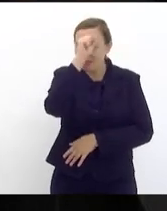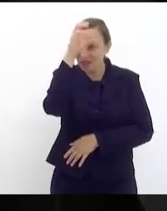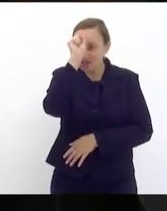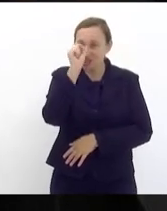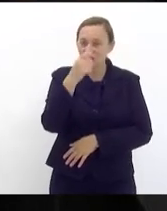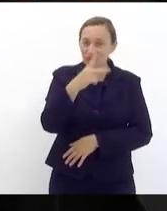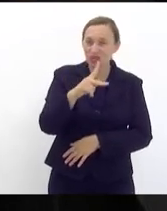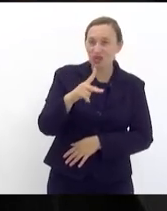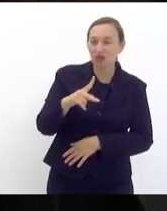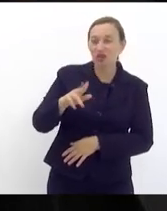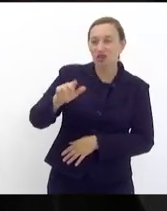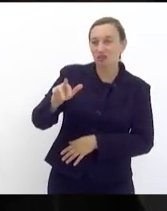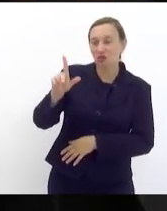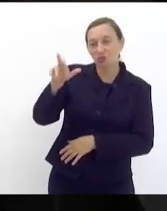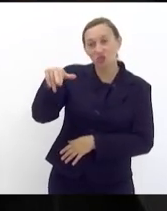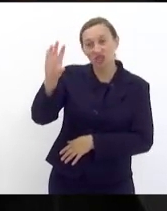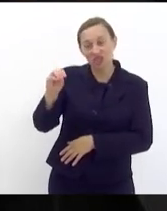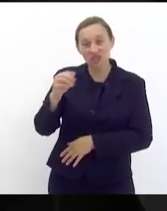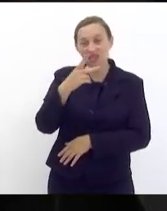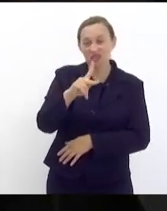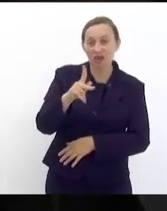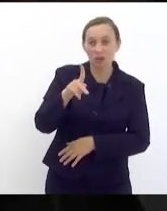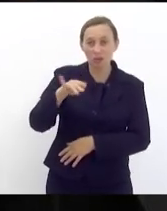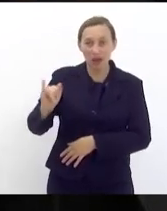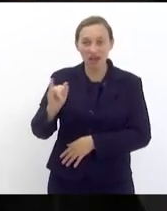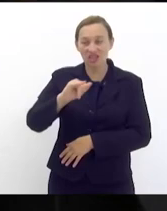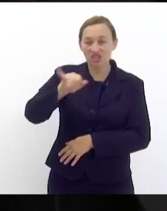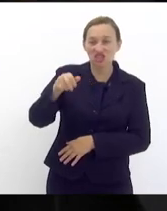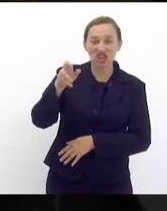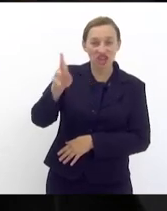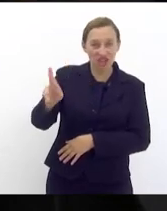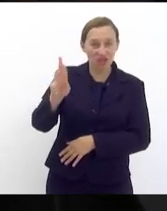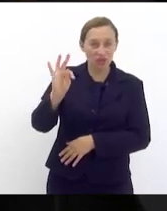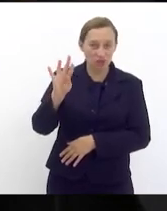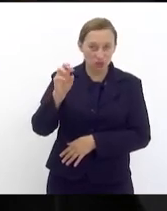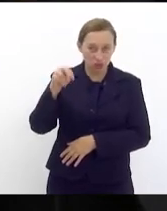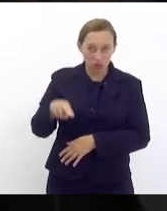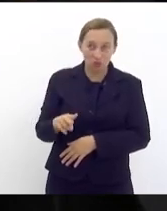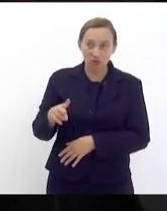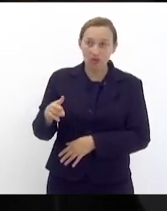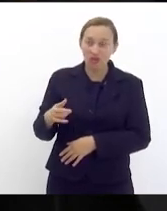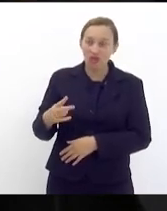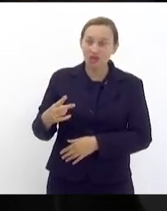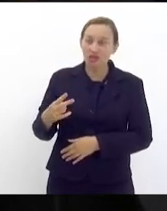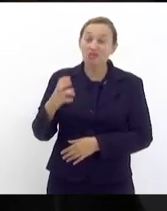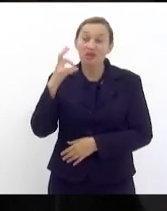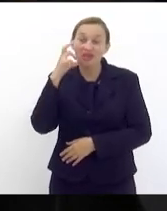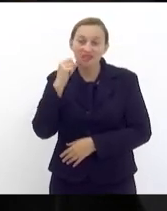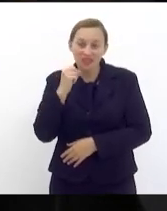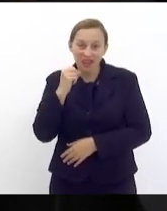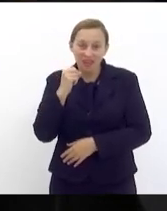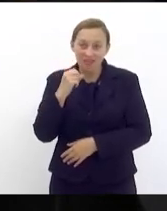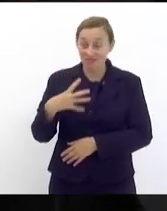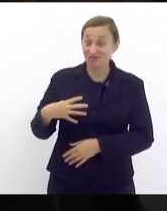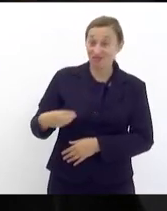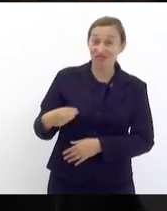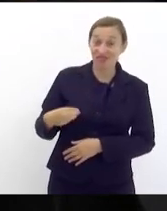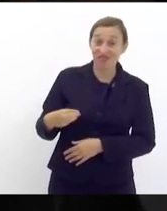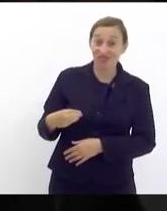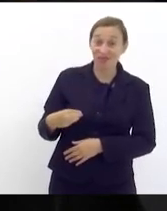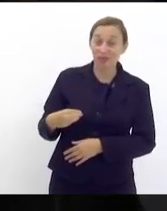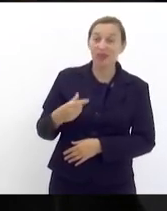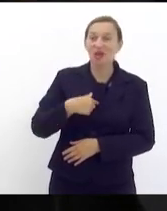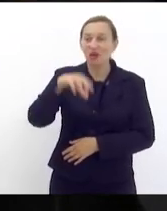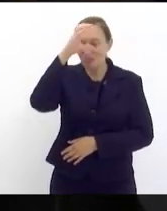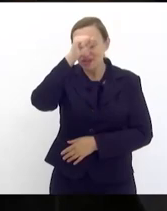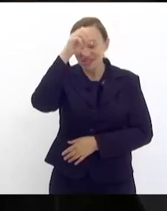seu irmão Luciano Vieira e através do seu pai, seu Jairton, que me adotaram como filho na família, e eu aprendi